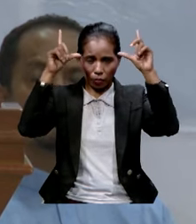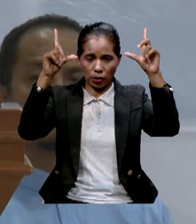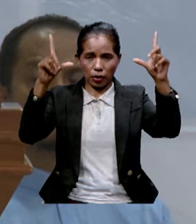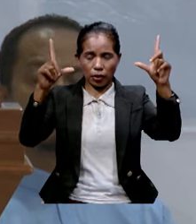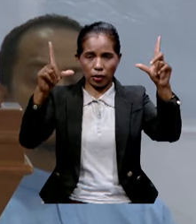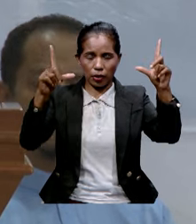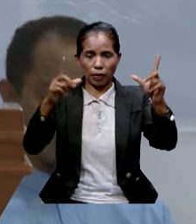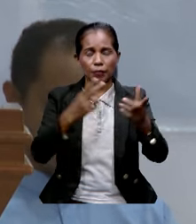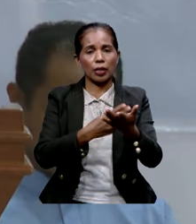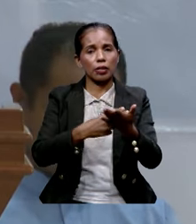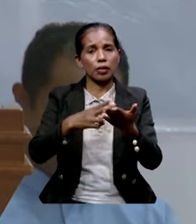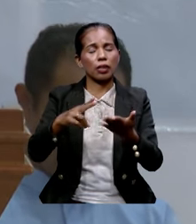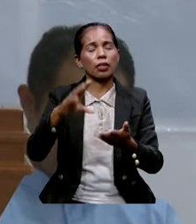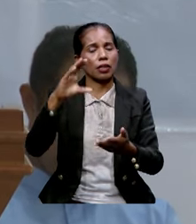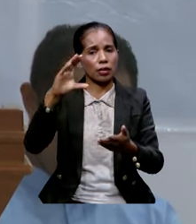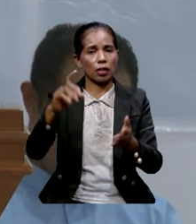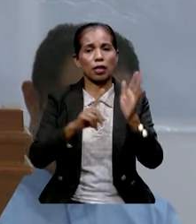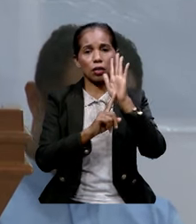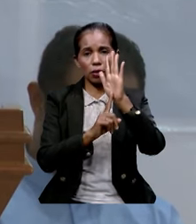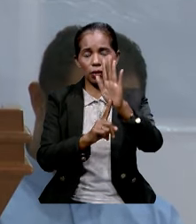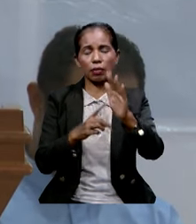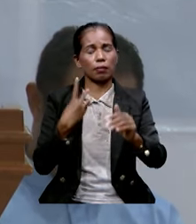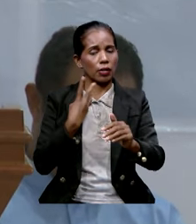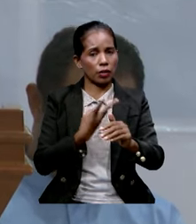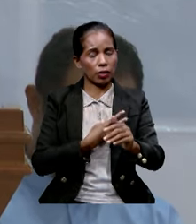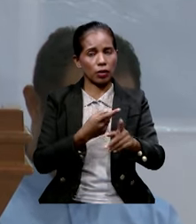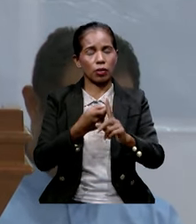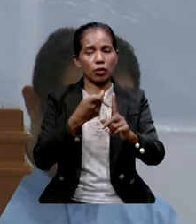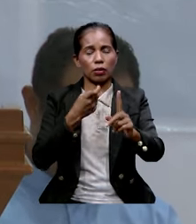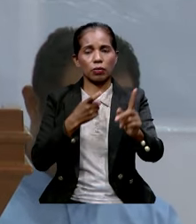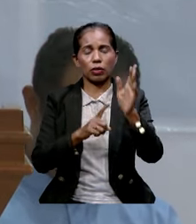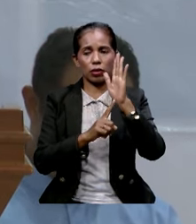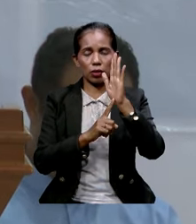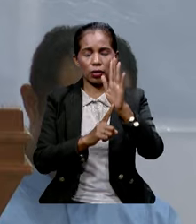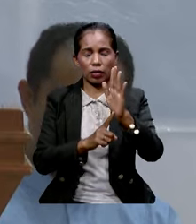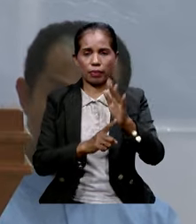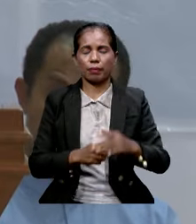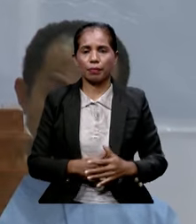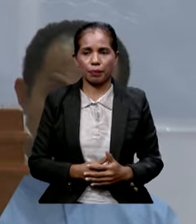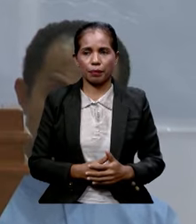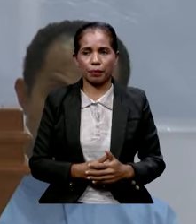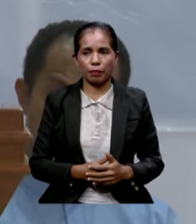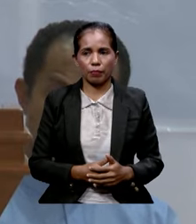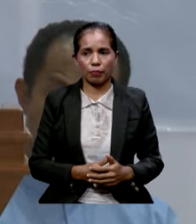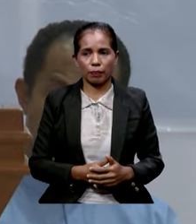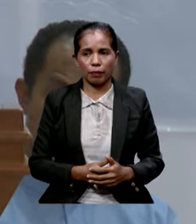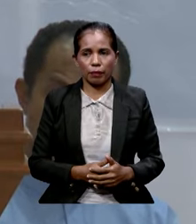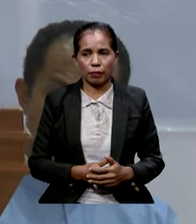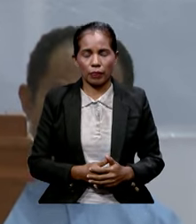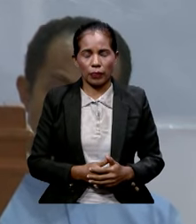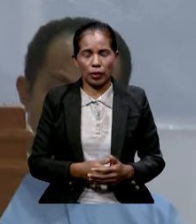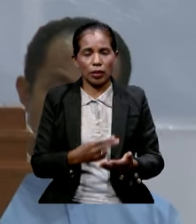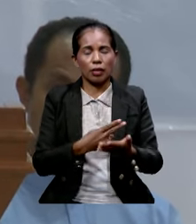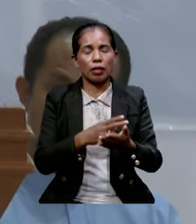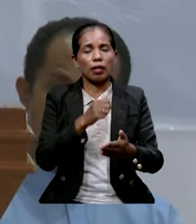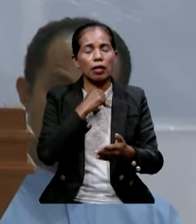ne besanta se hato mai ita leusi nunciatura apostolica Santo Padre